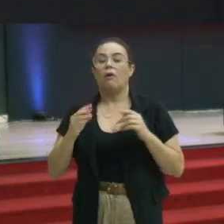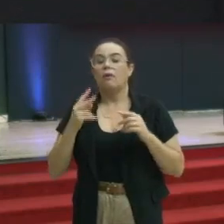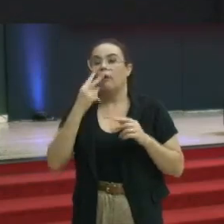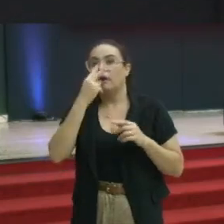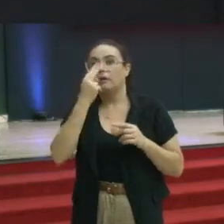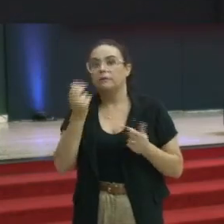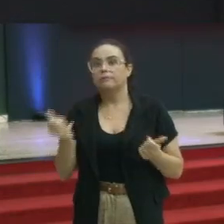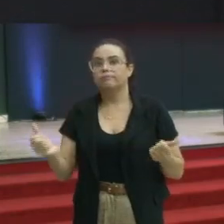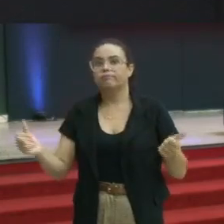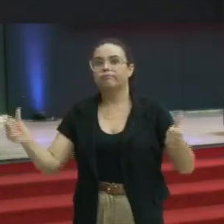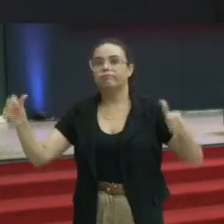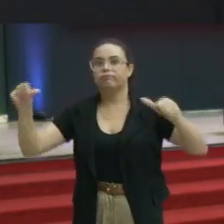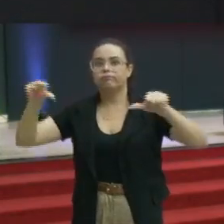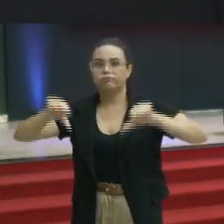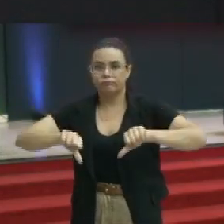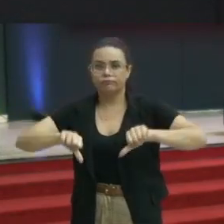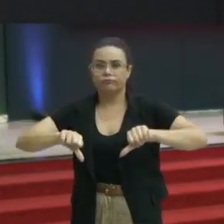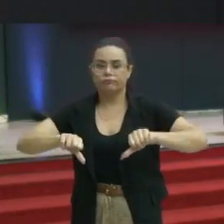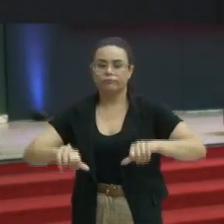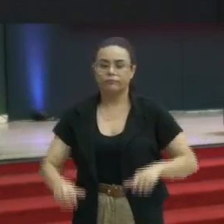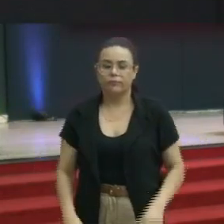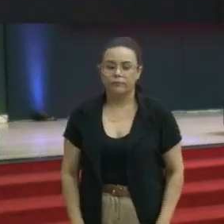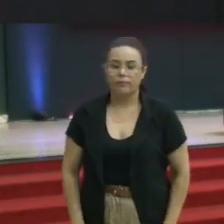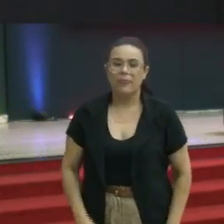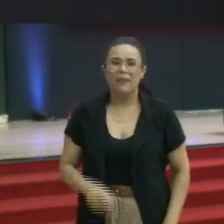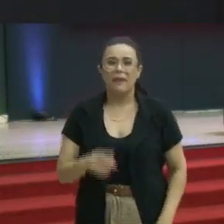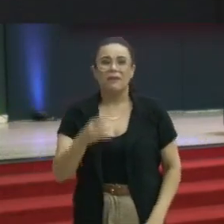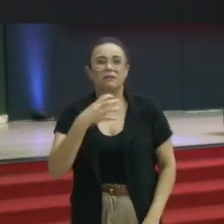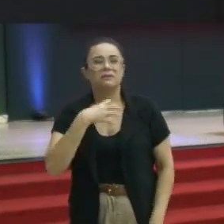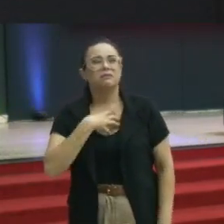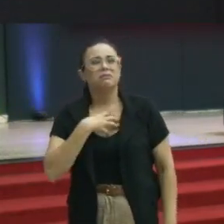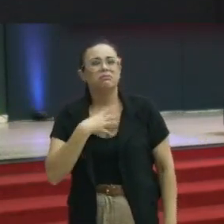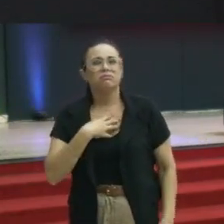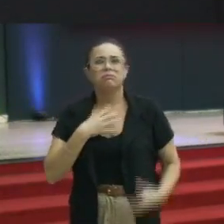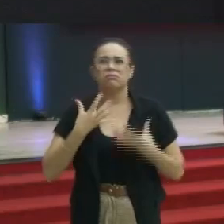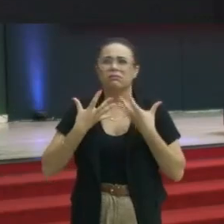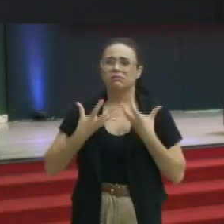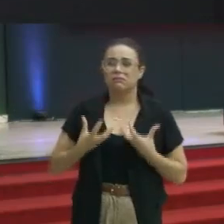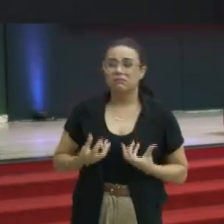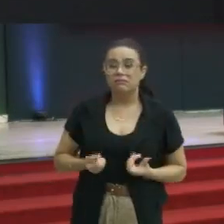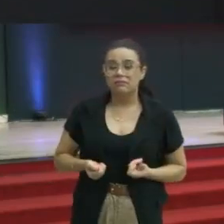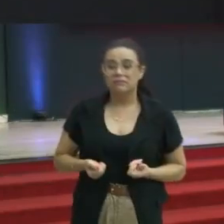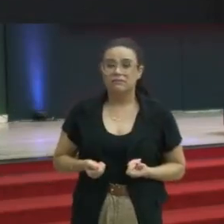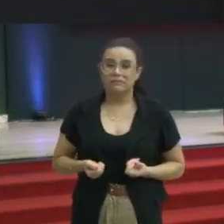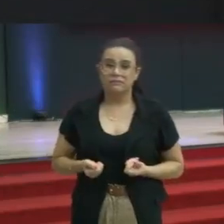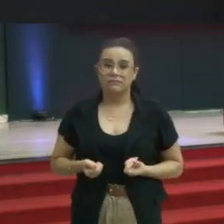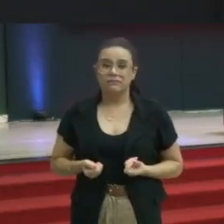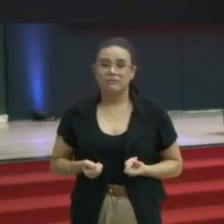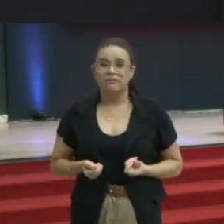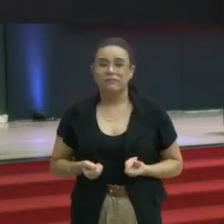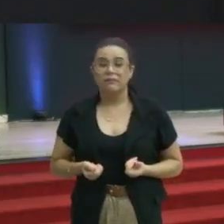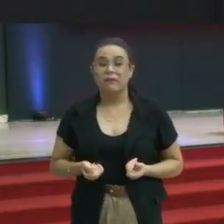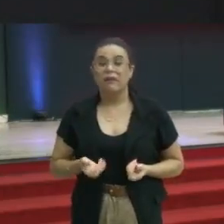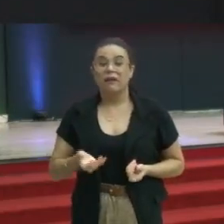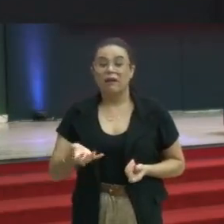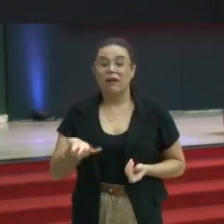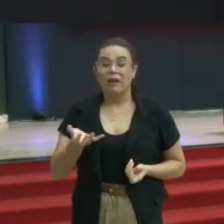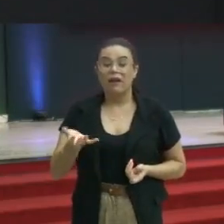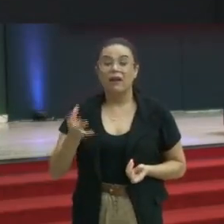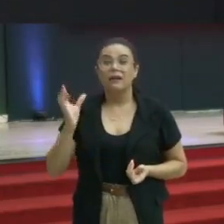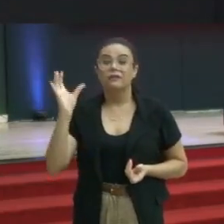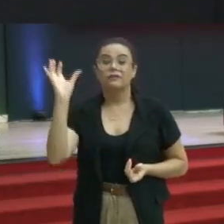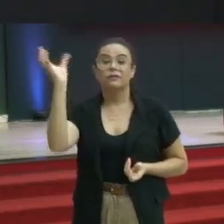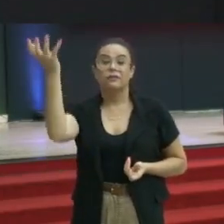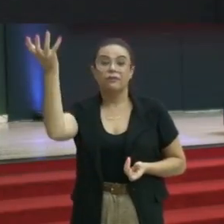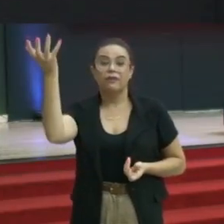aparece. E você se sente frustrado, cansado, tentando resolver problema